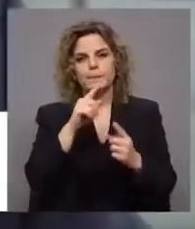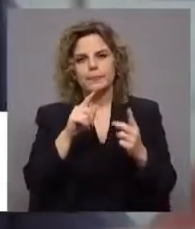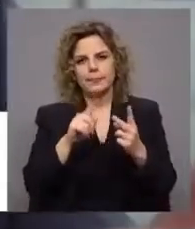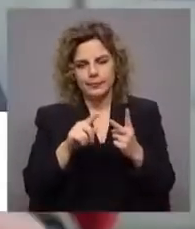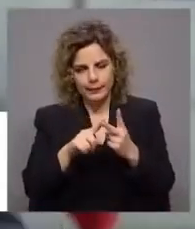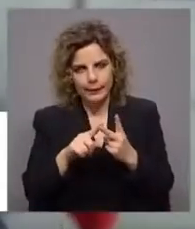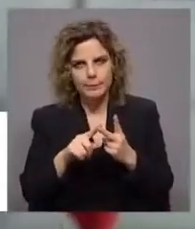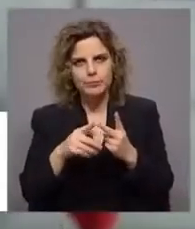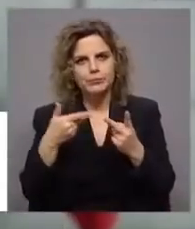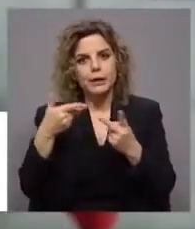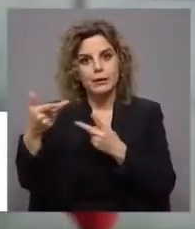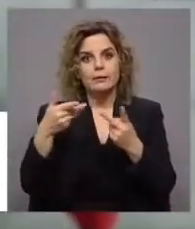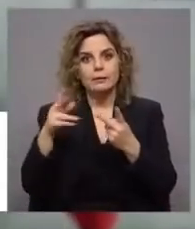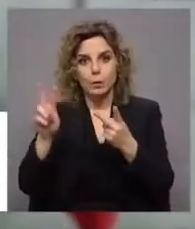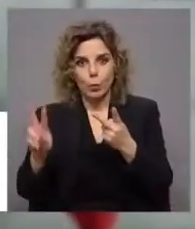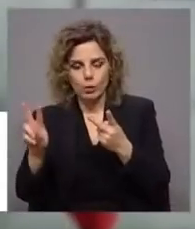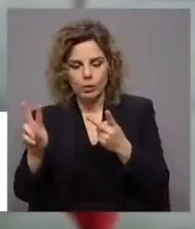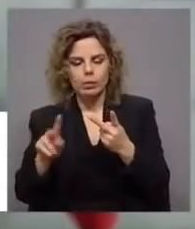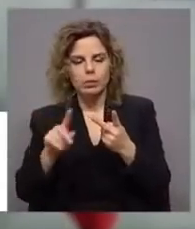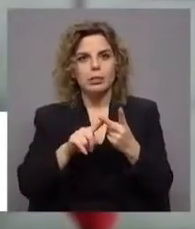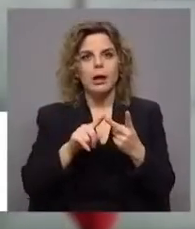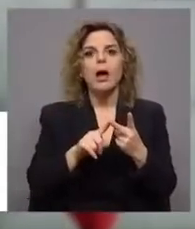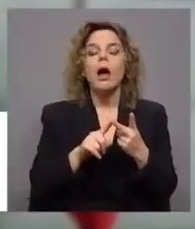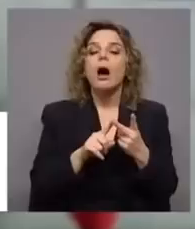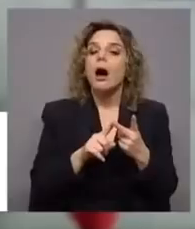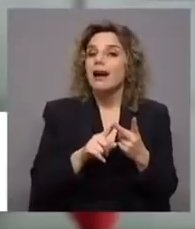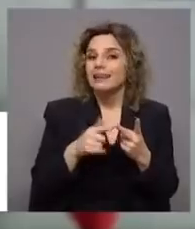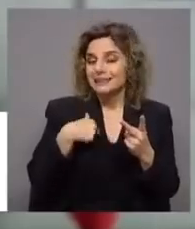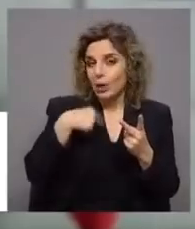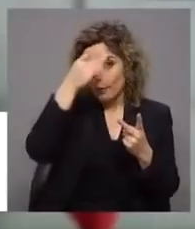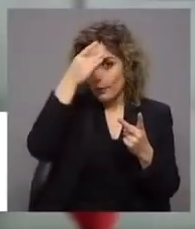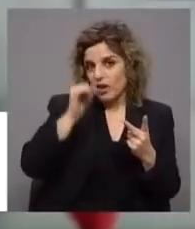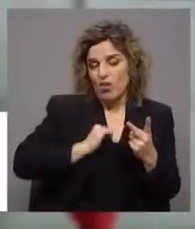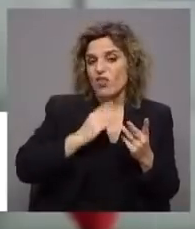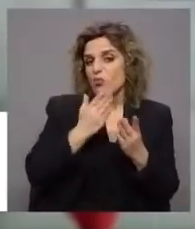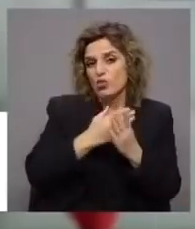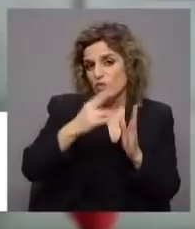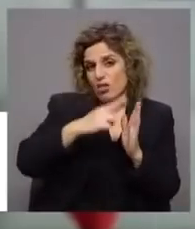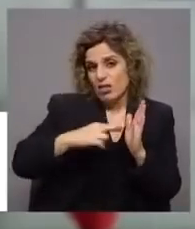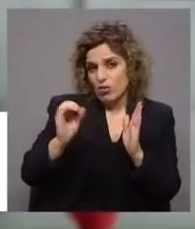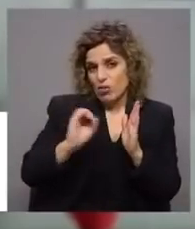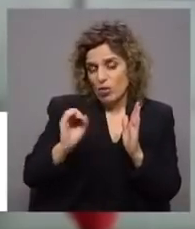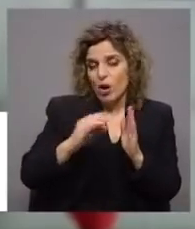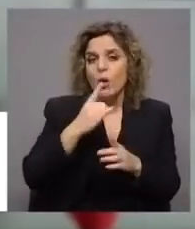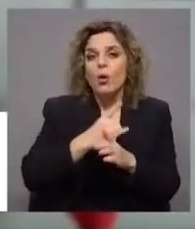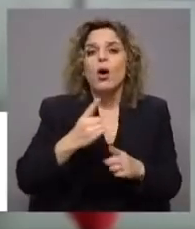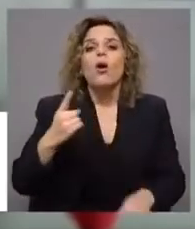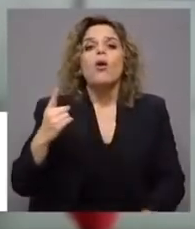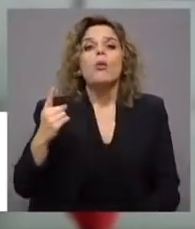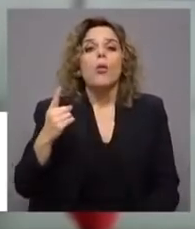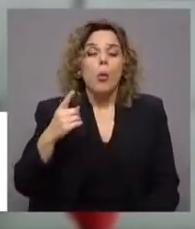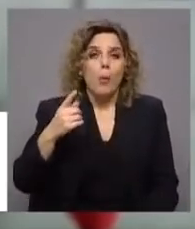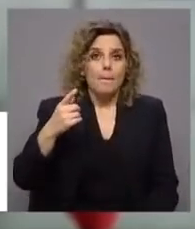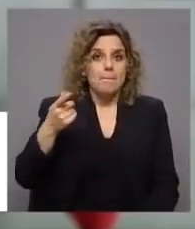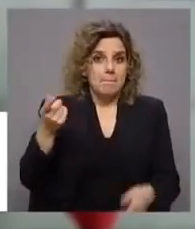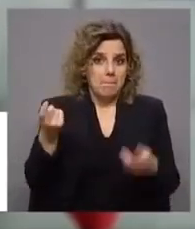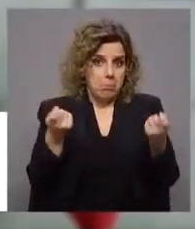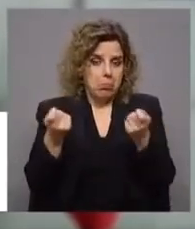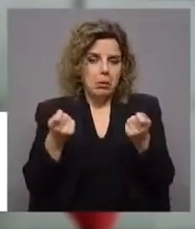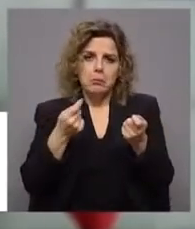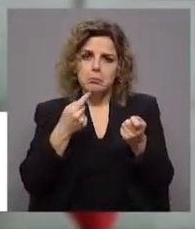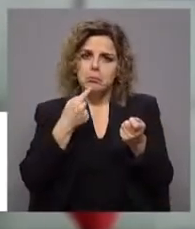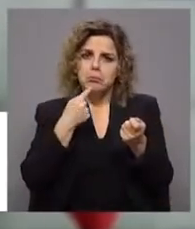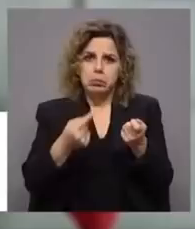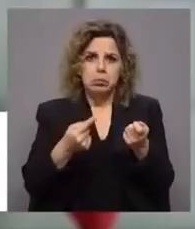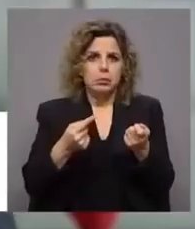segunda instância. Essa segunda instância, na minha opinião, nem leu o processo, porque o presidente da segunda instância deu uma sentença